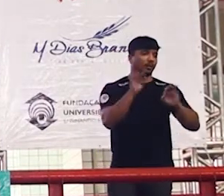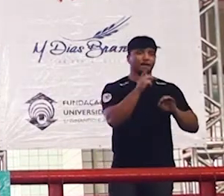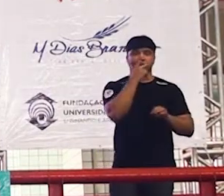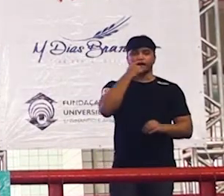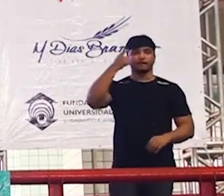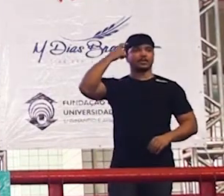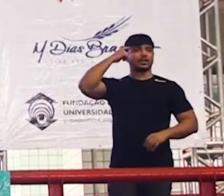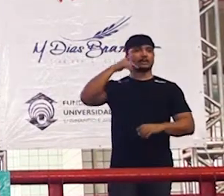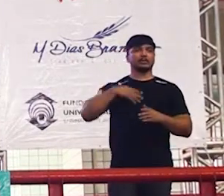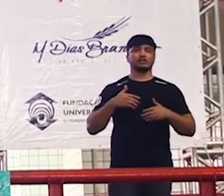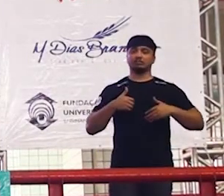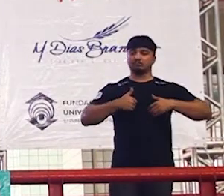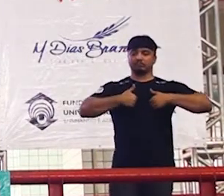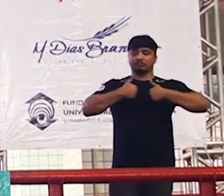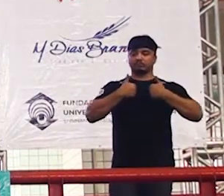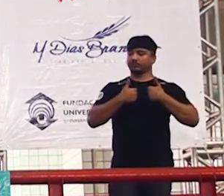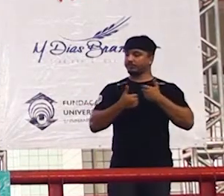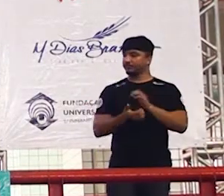elogiado.